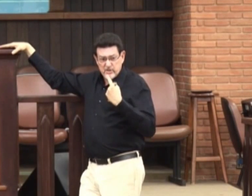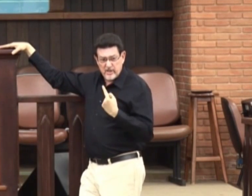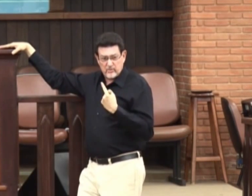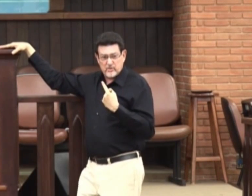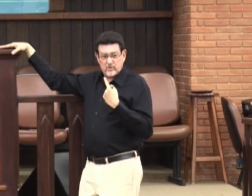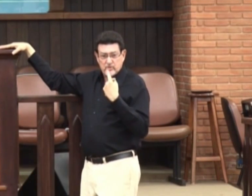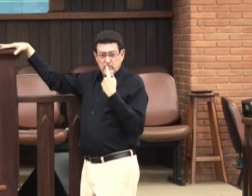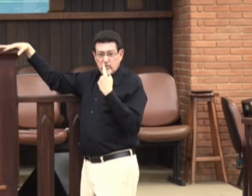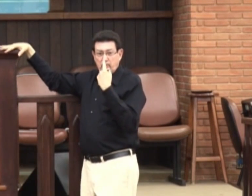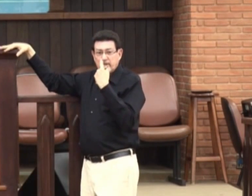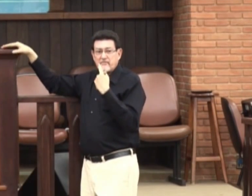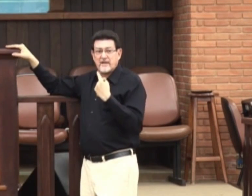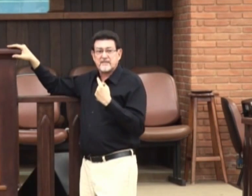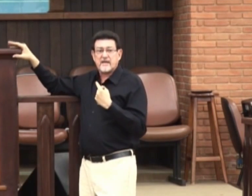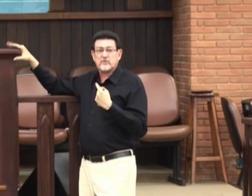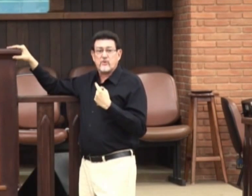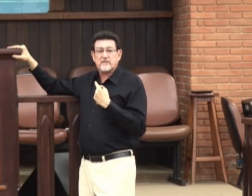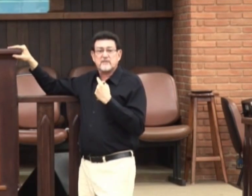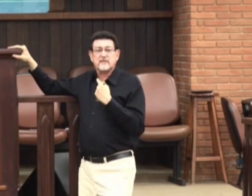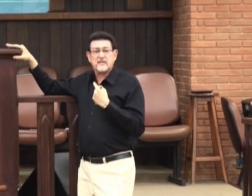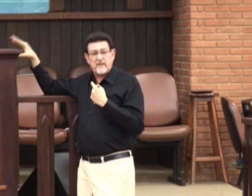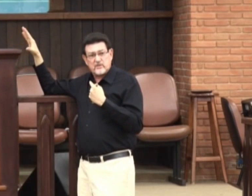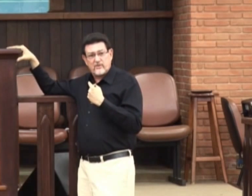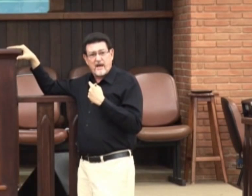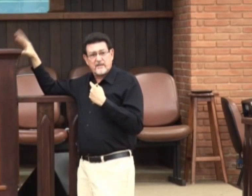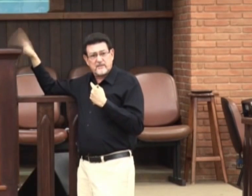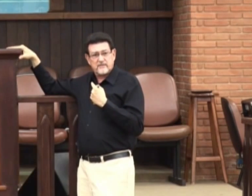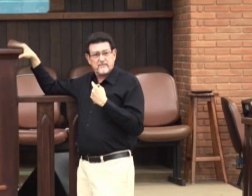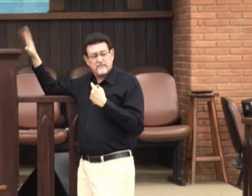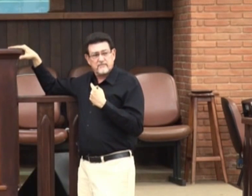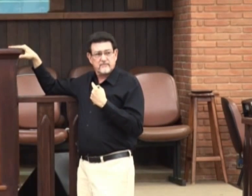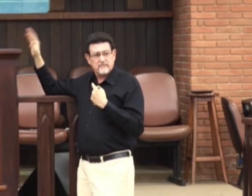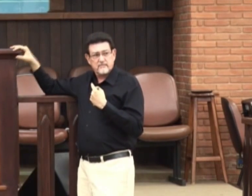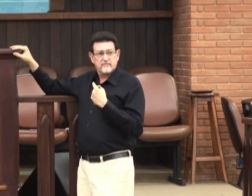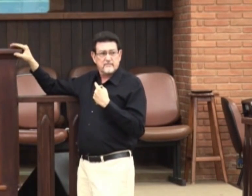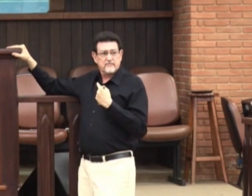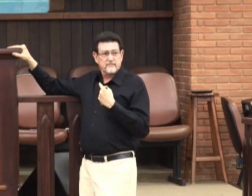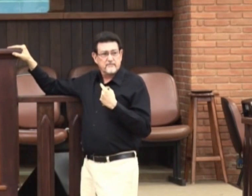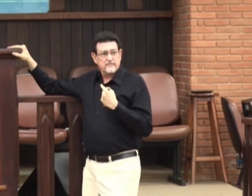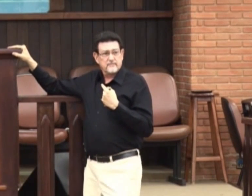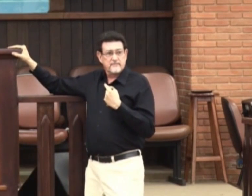nossos sentidos só podem passar as coisas tridimensionais.